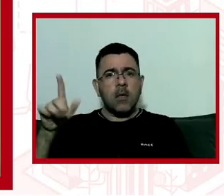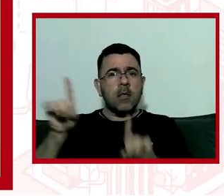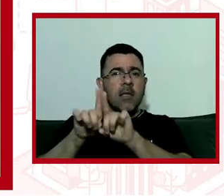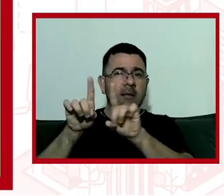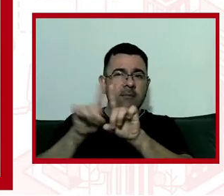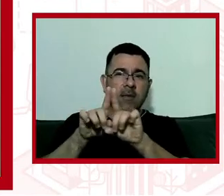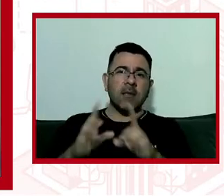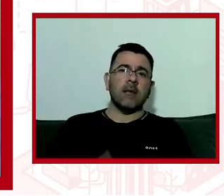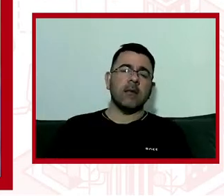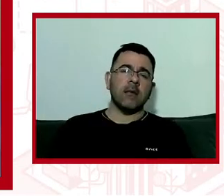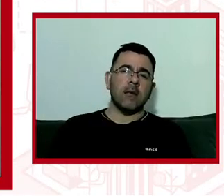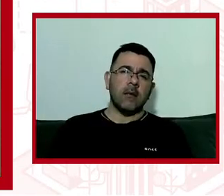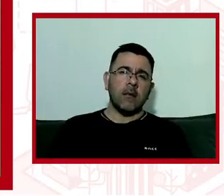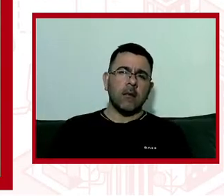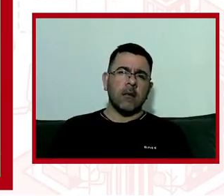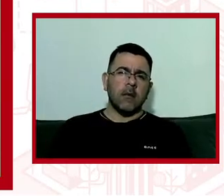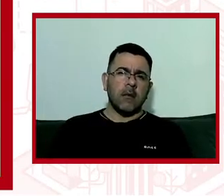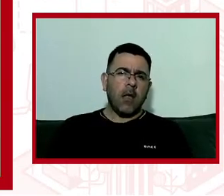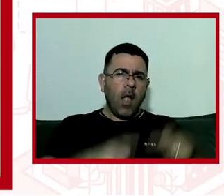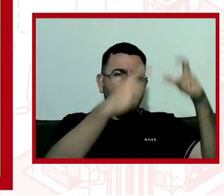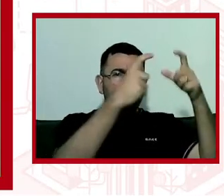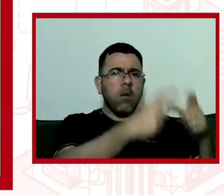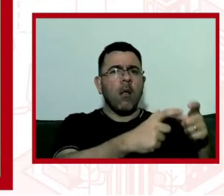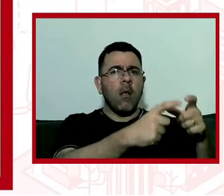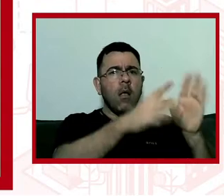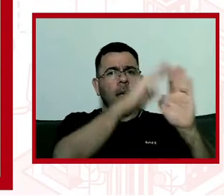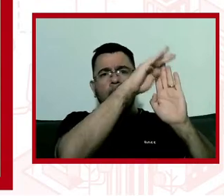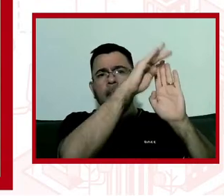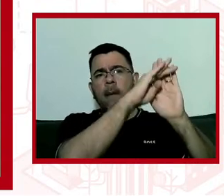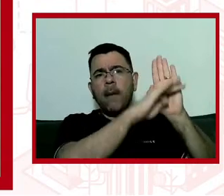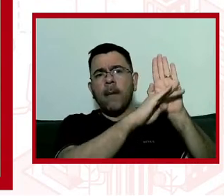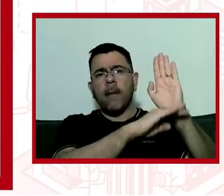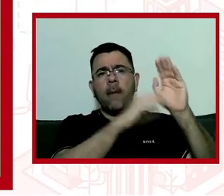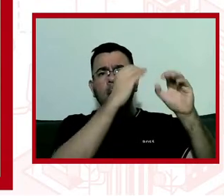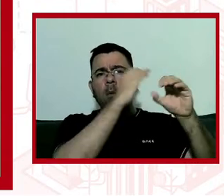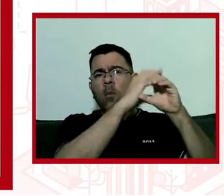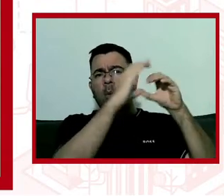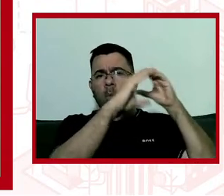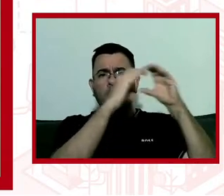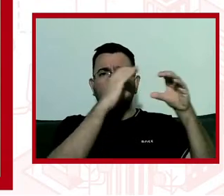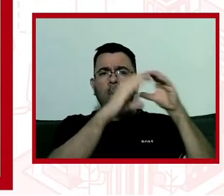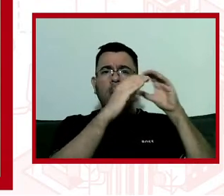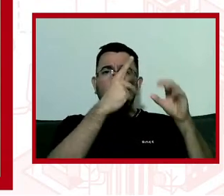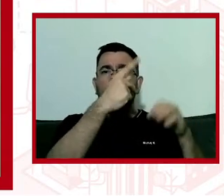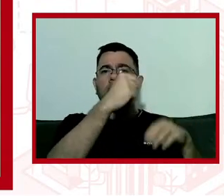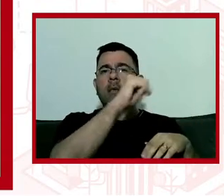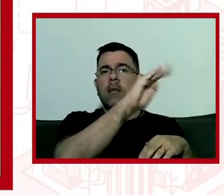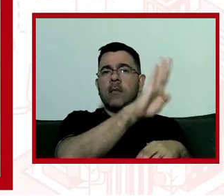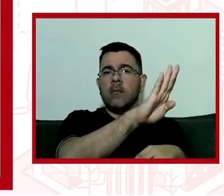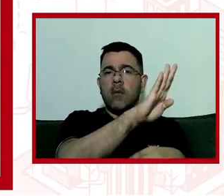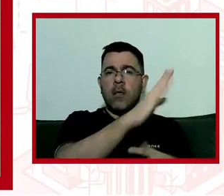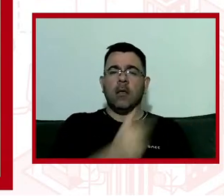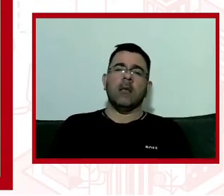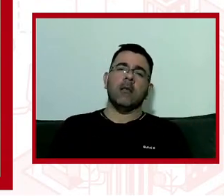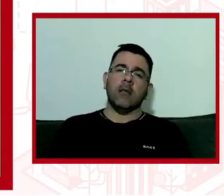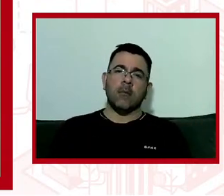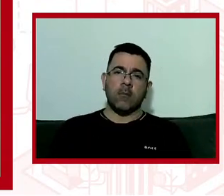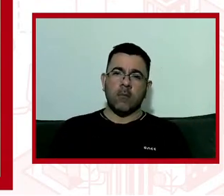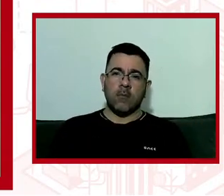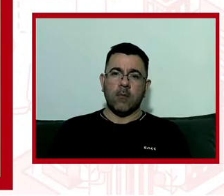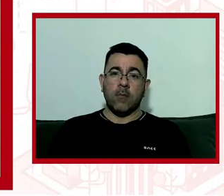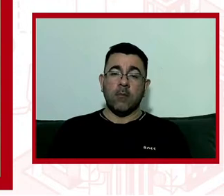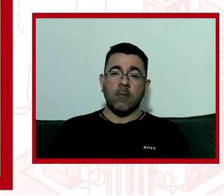projeto banco de projetos banco socialista de projetos Falando nisso